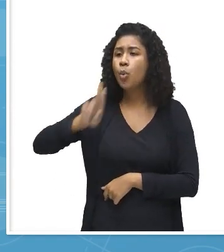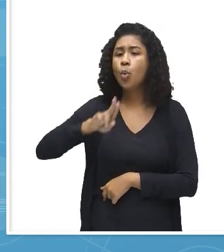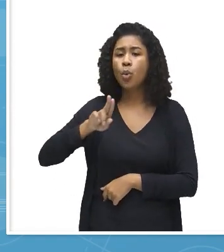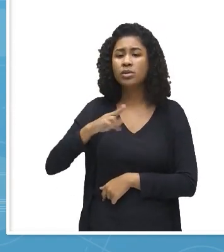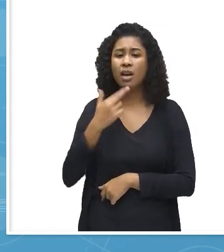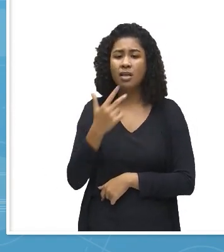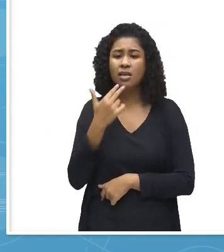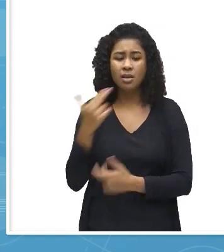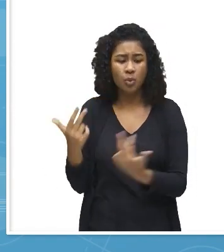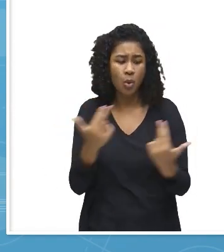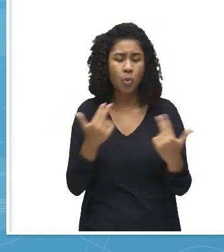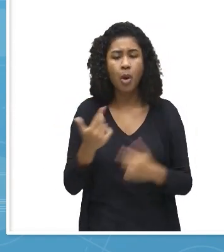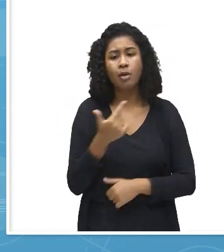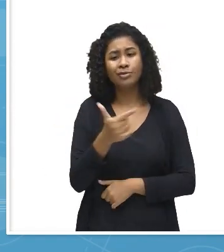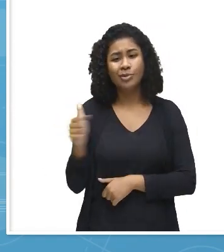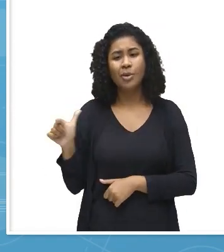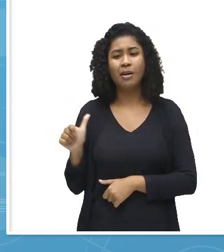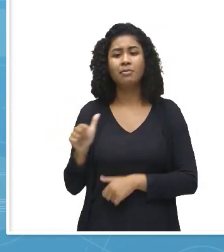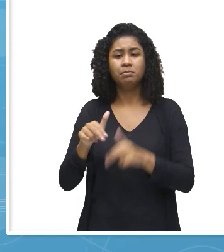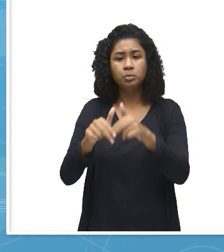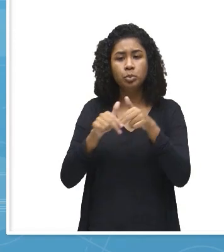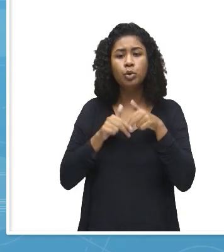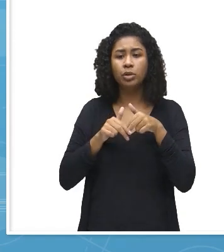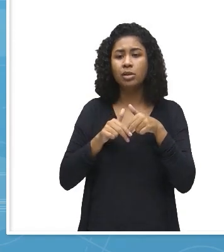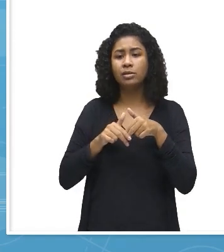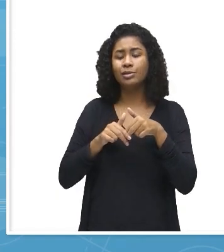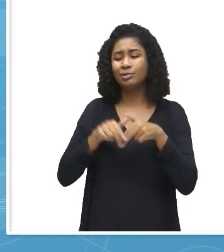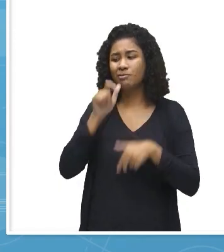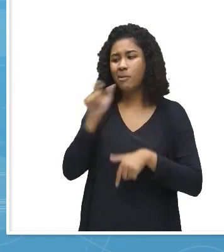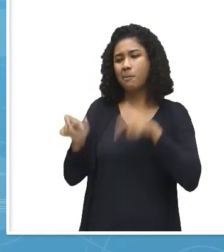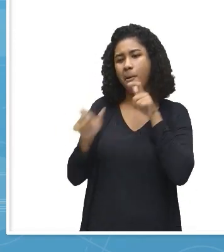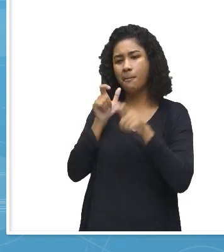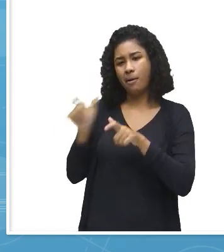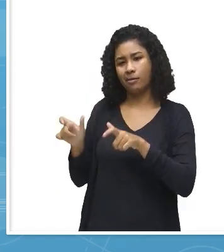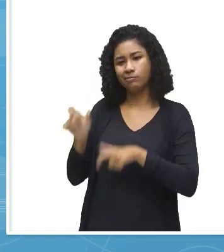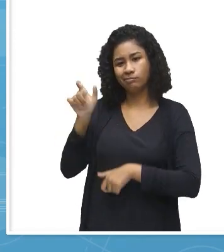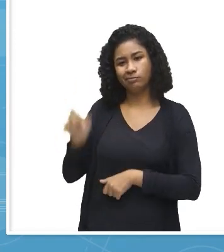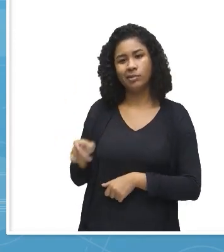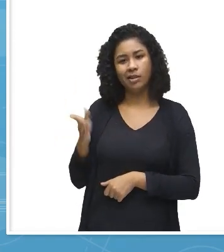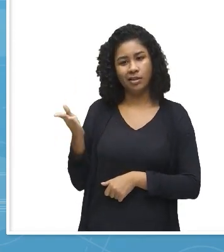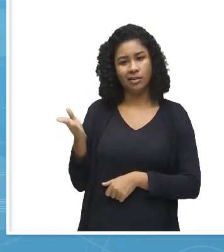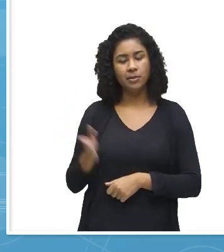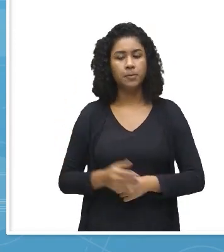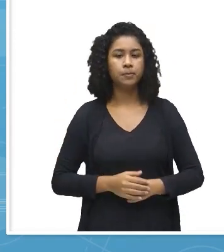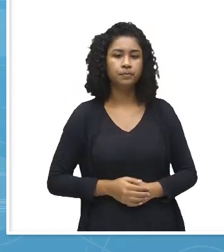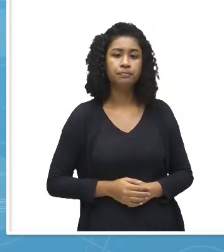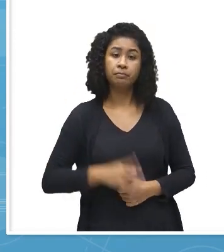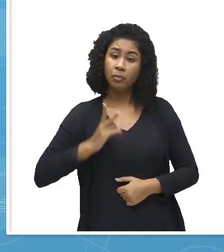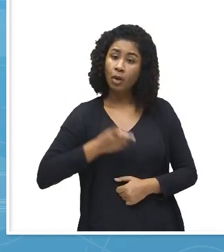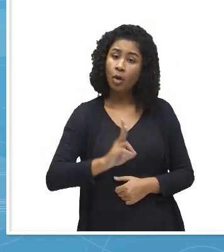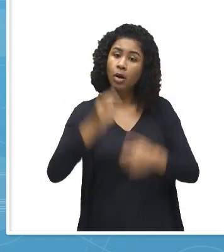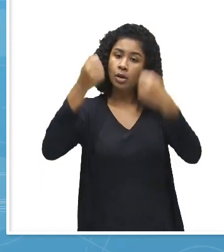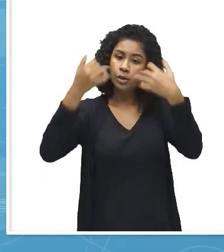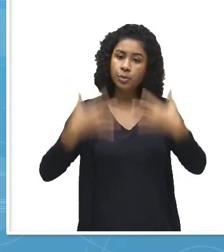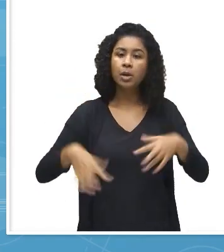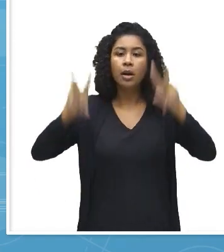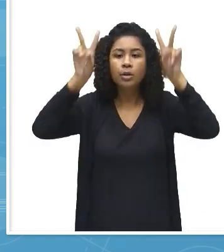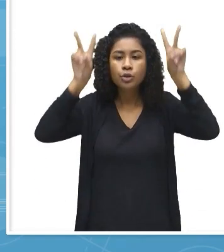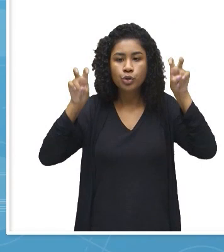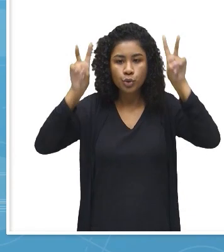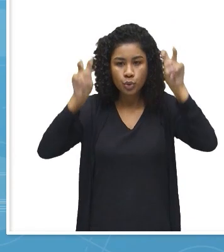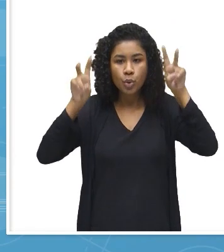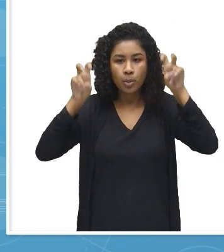dos romanos, eles eram ali chamados de bárbaros. Vamos lá continuar lendo ali o nosso texto ali falando sobre